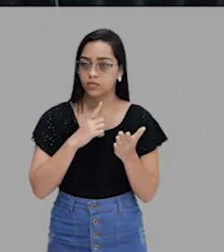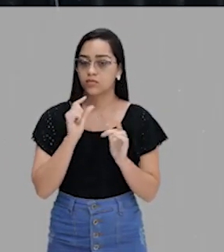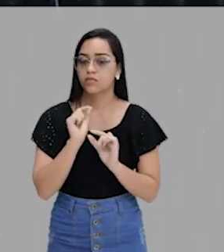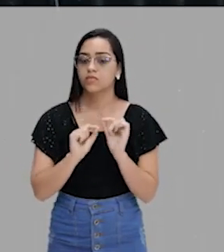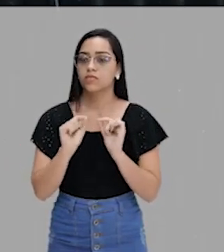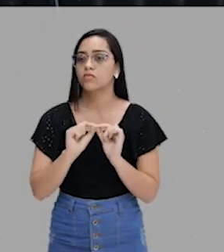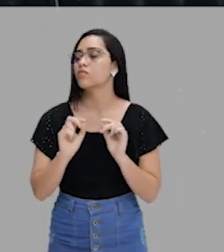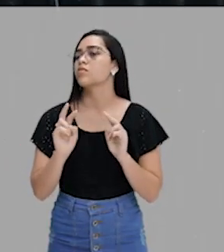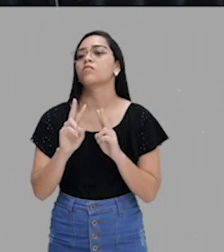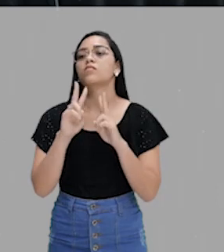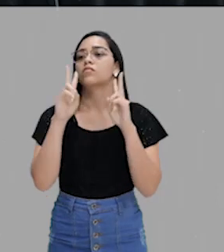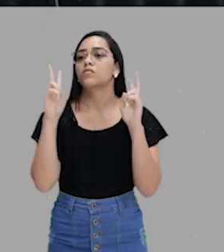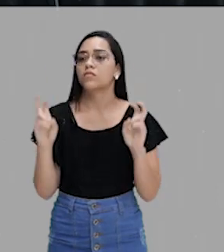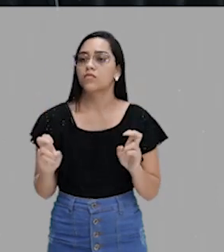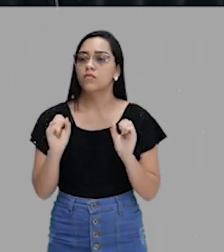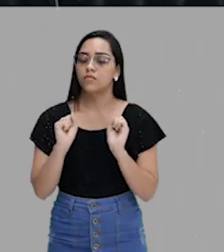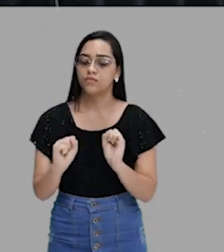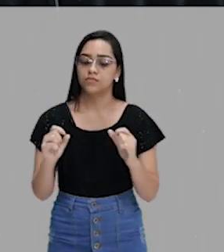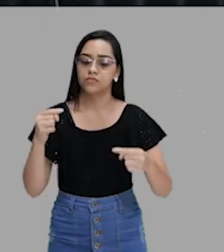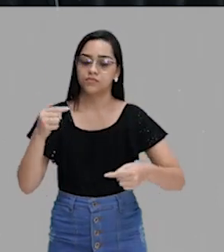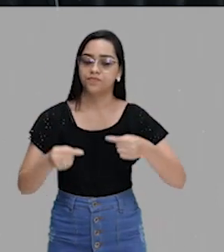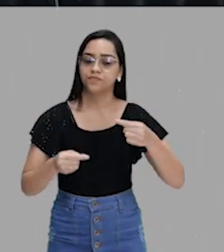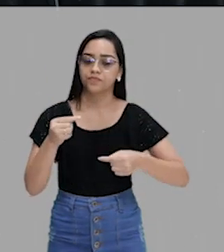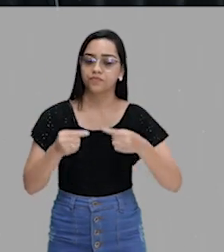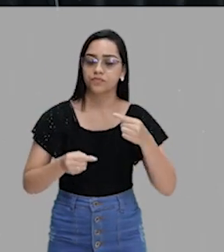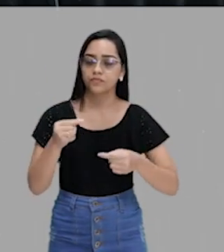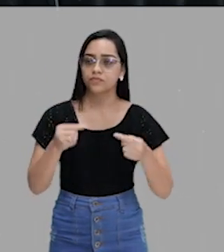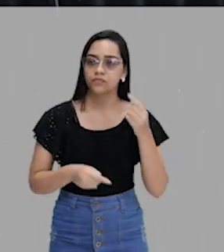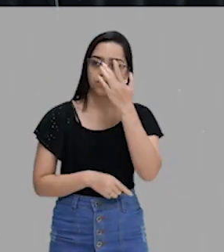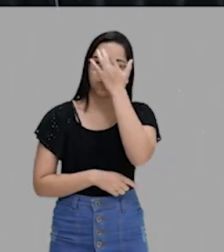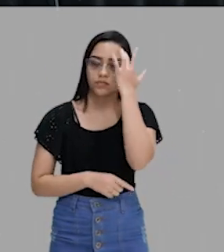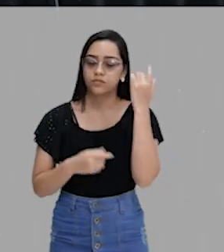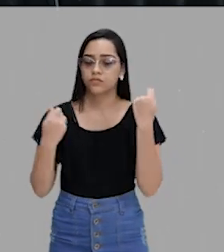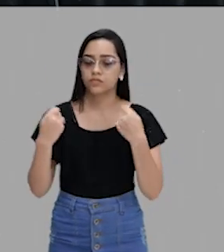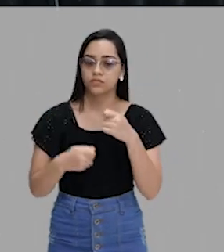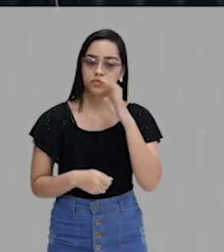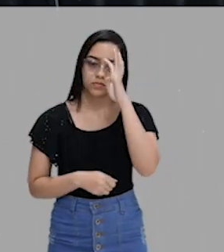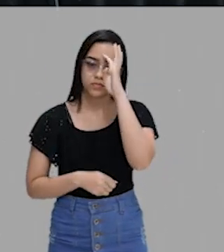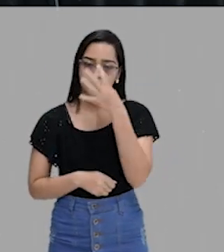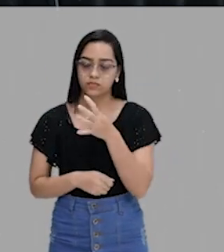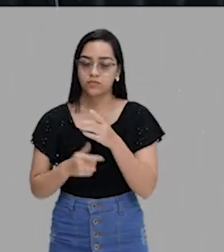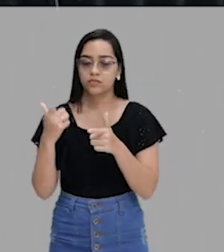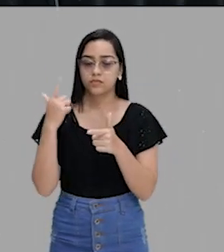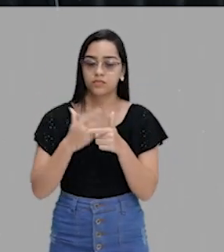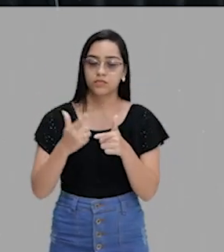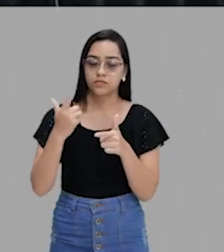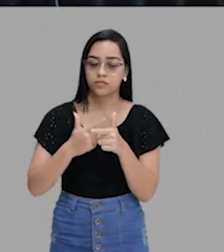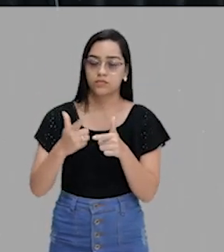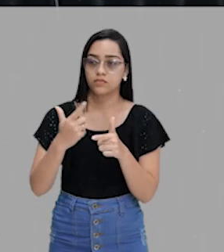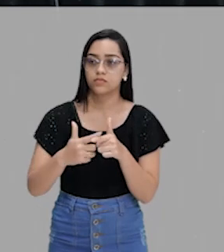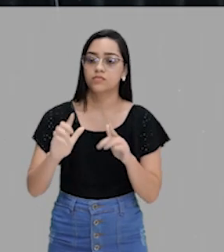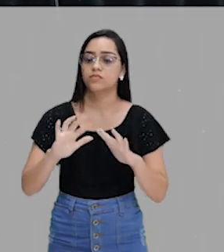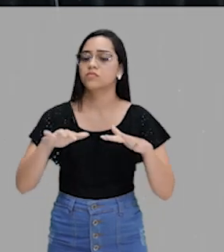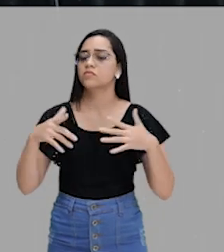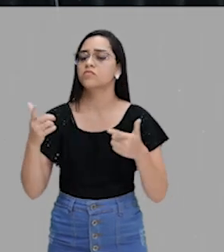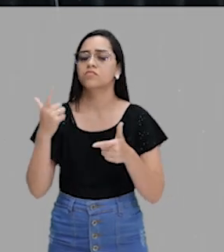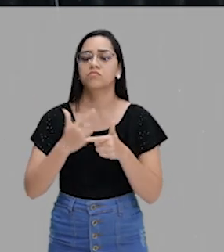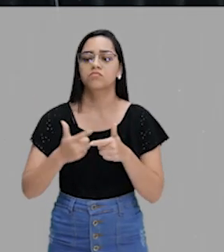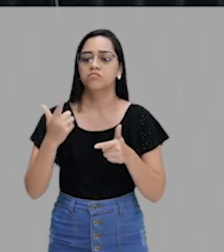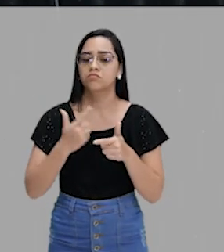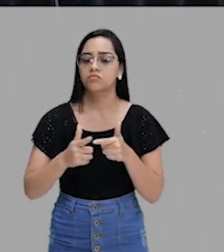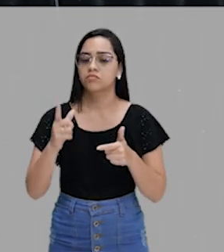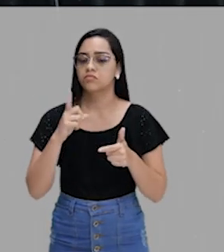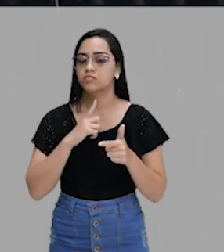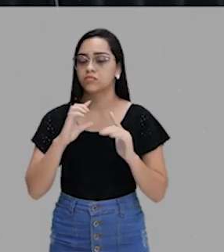Tem um assunto para ser discutido por alguém tem que resolver esse problema, e aí, qual é o problema? No